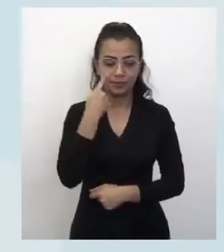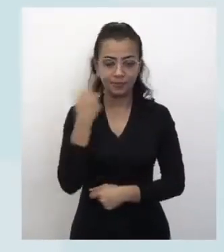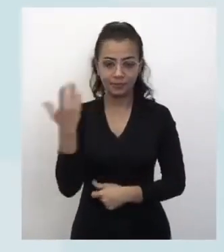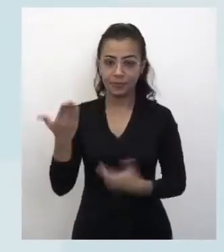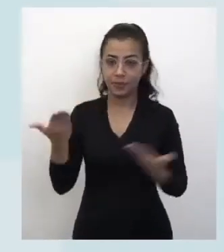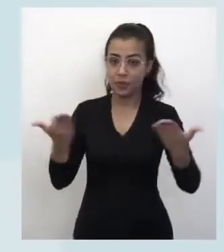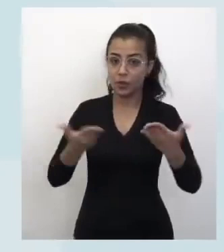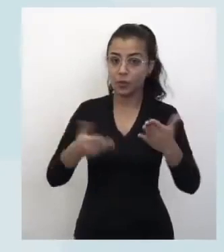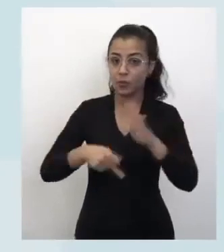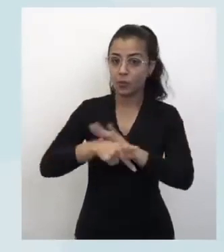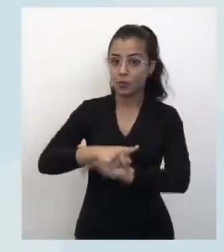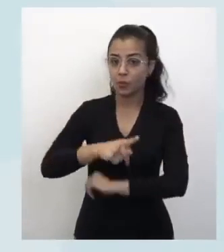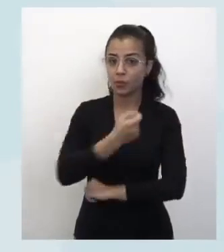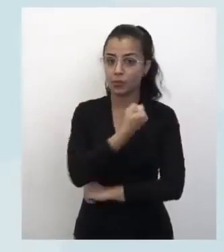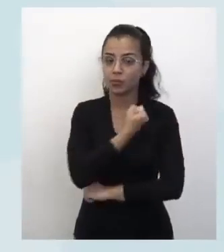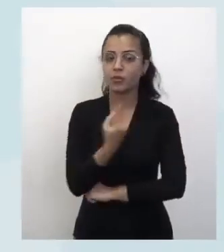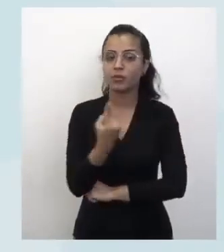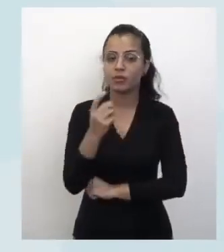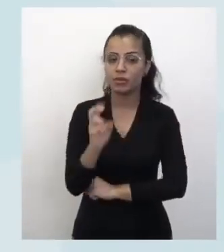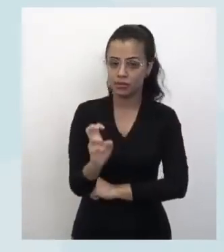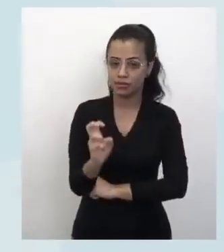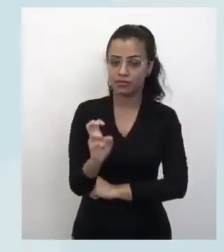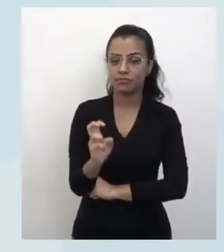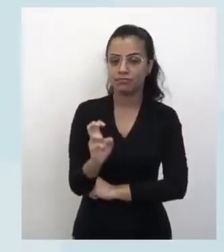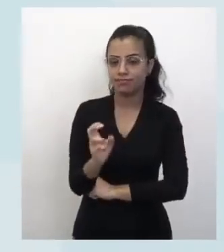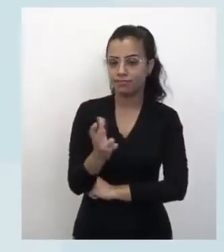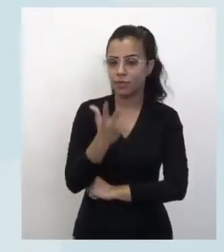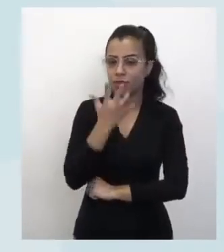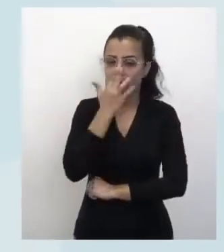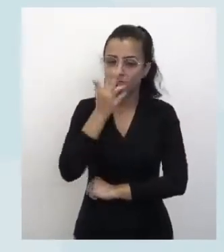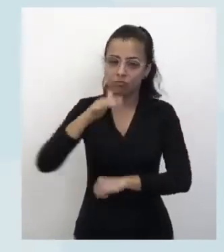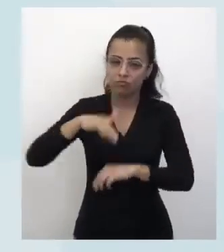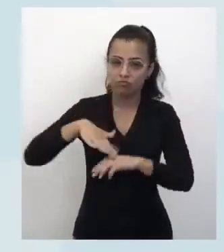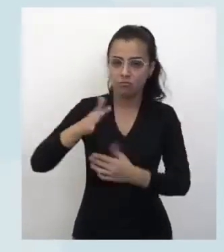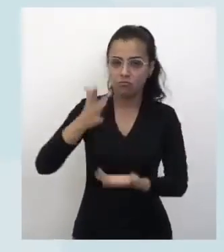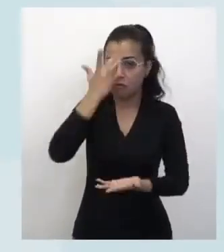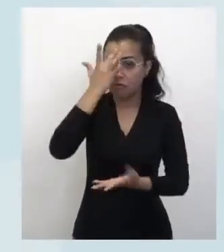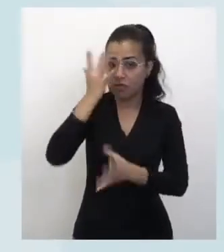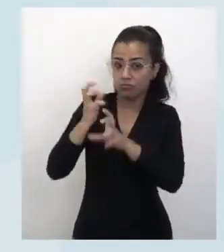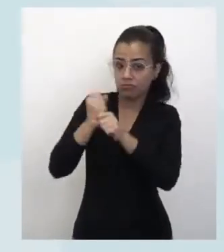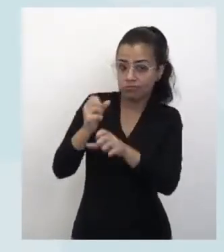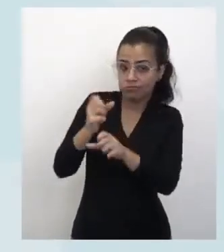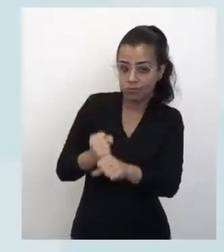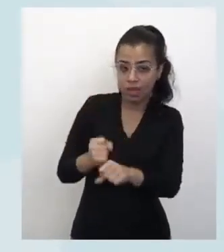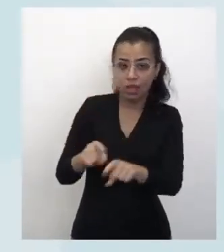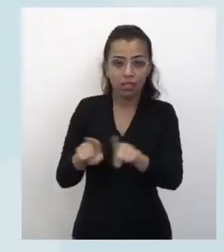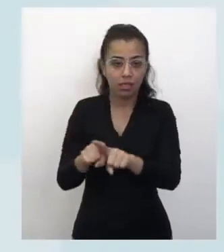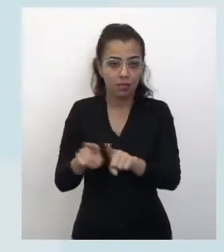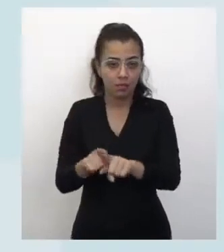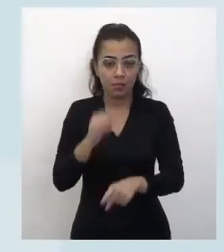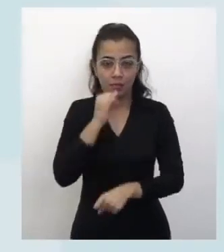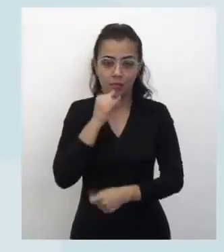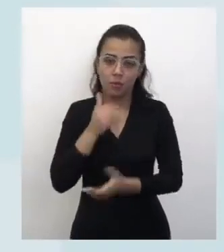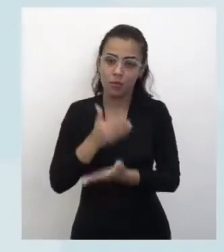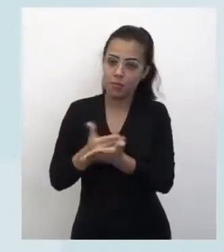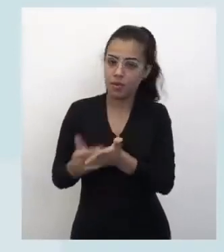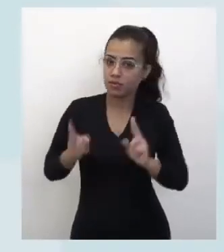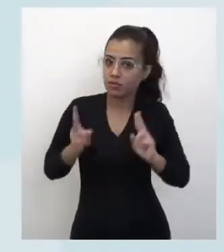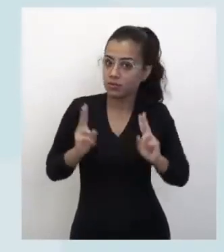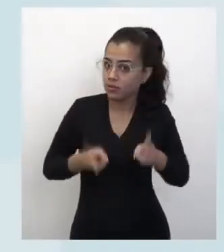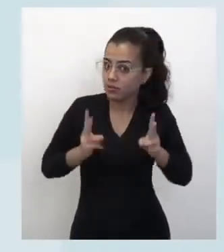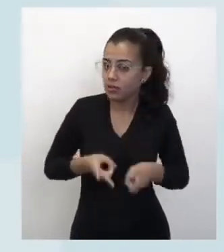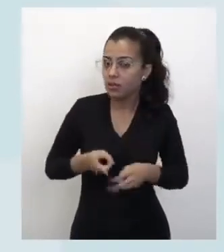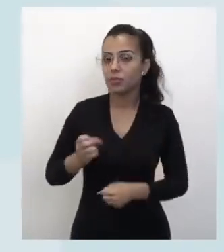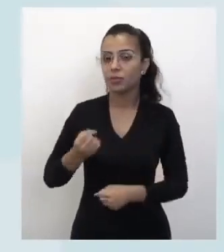15, que eu acho que talvez aí também seja mais fácil somar, então eu começo no 0, ó, repara,